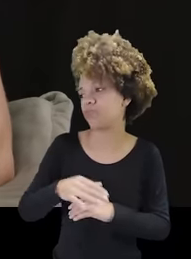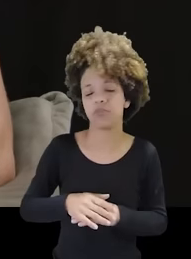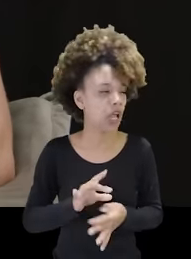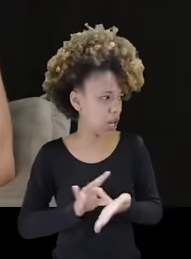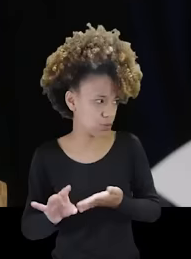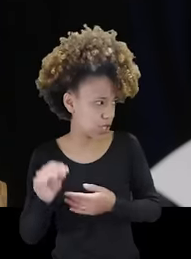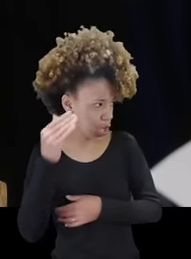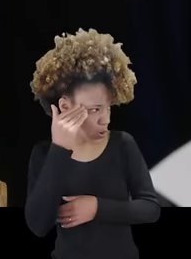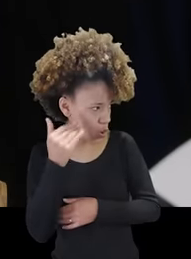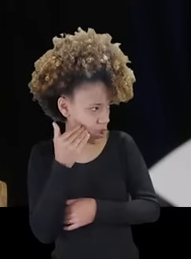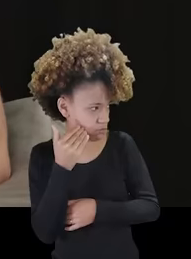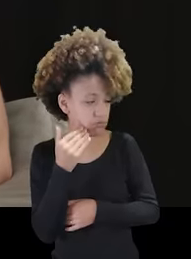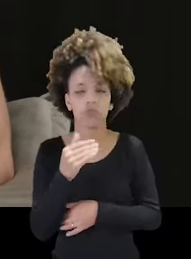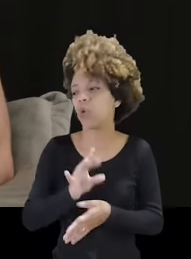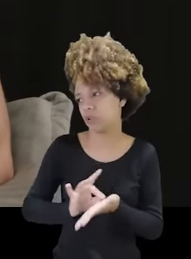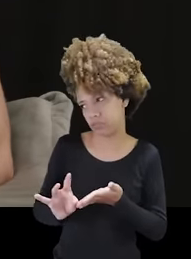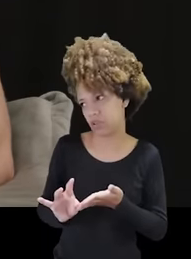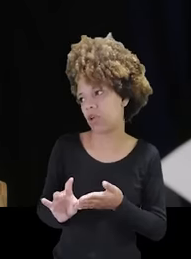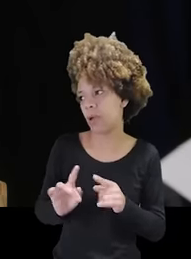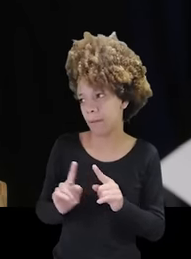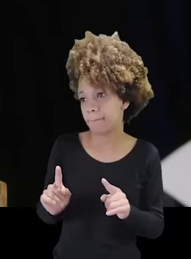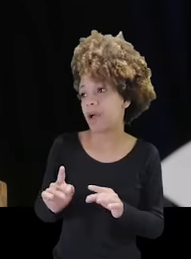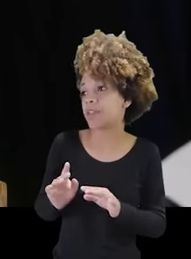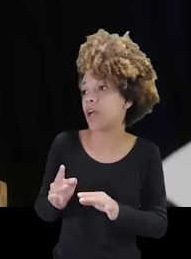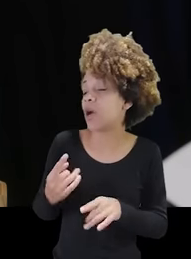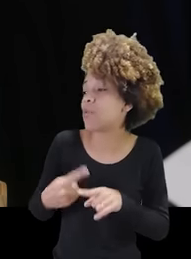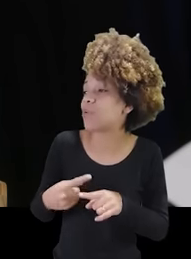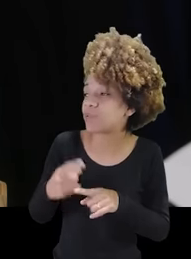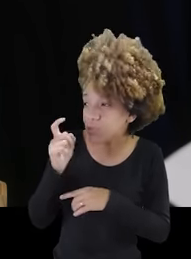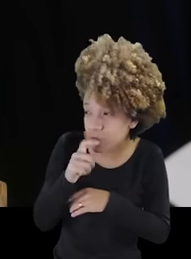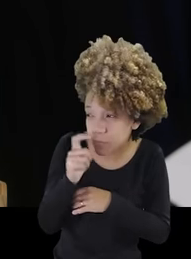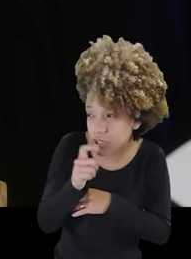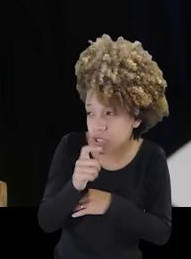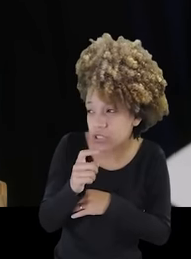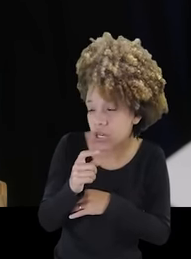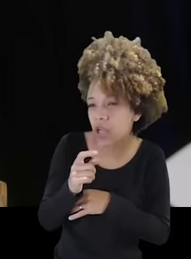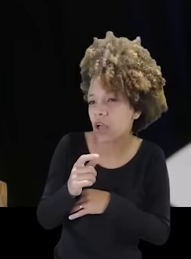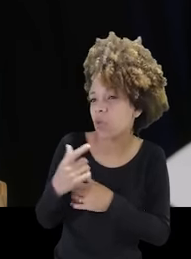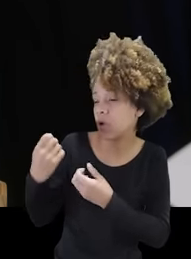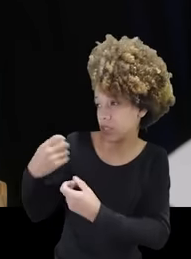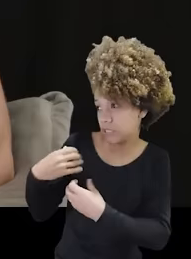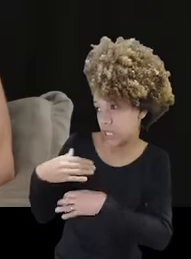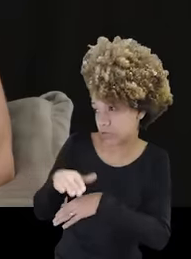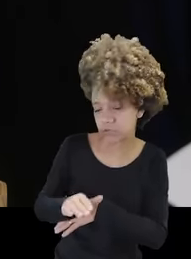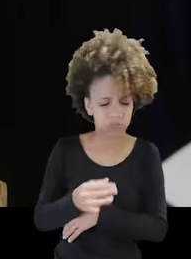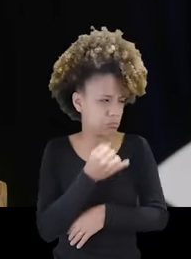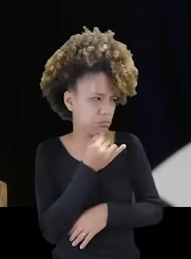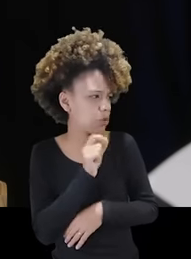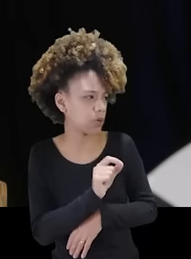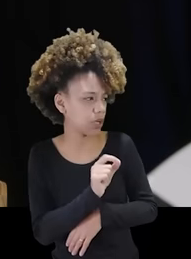deve o dia Coreia do Norte É porque geralmente que acontece ela falou que é mais por mentiras assim que ela ouviu quando era criança tipo